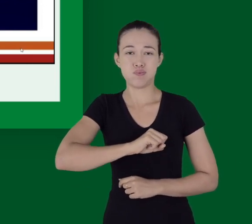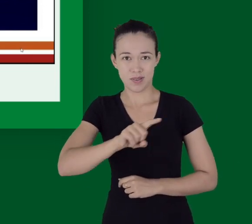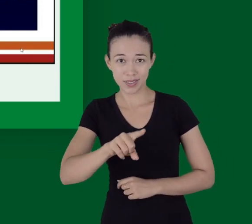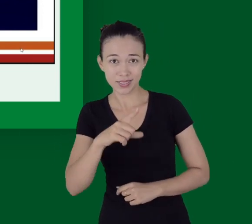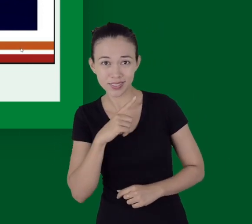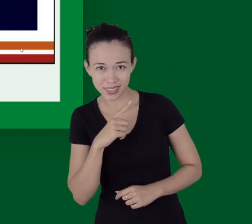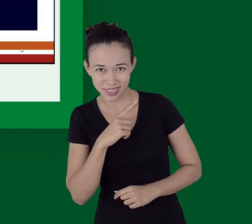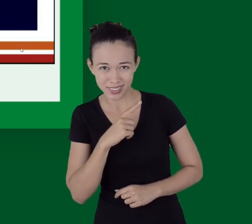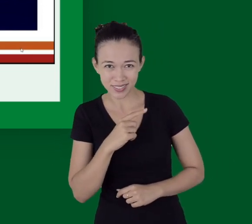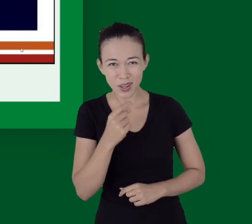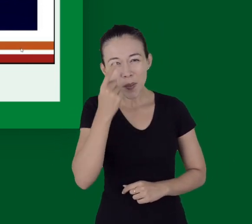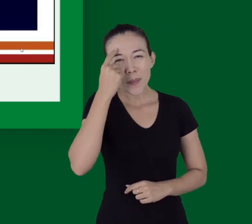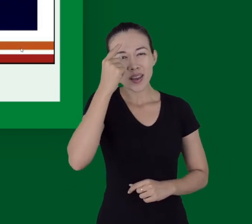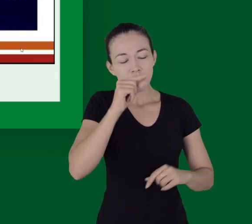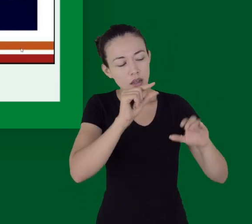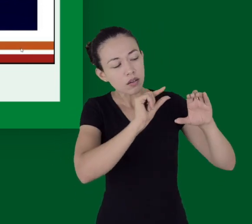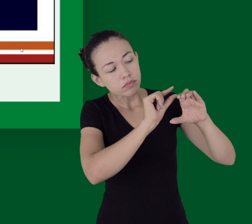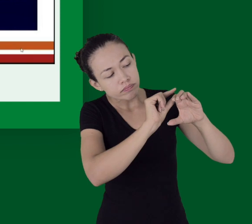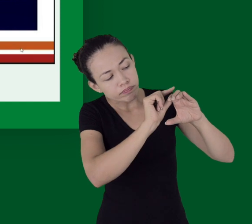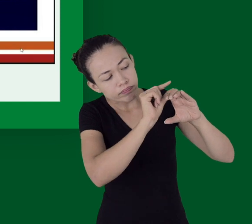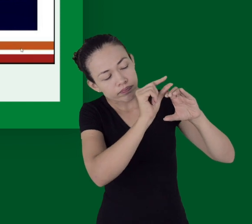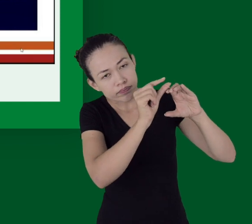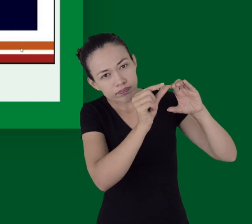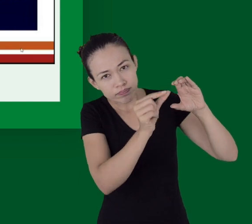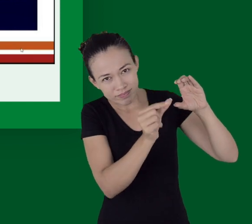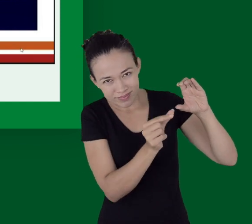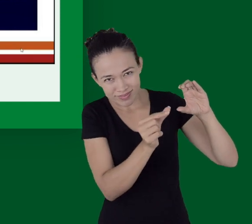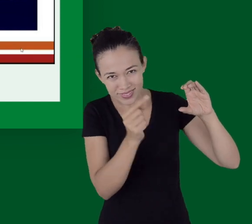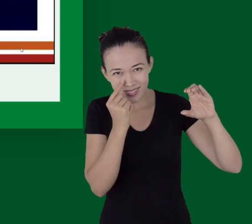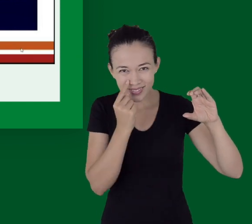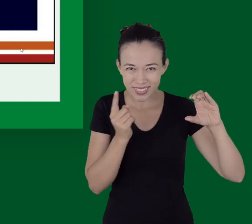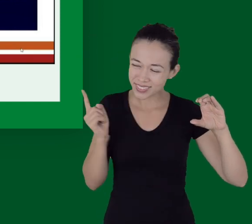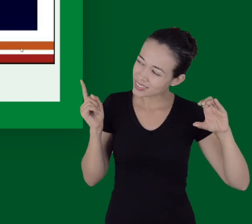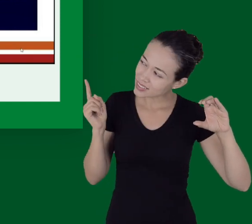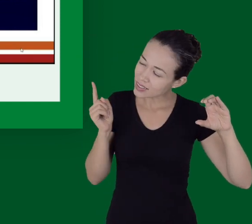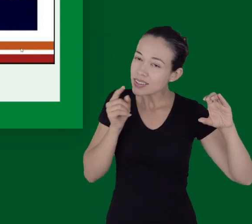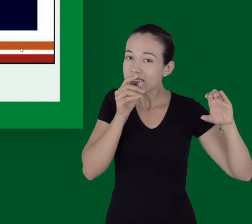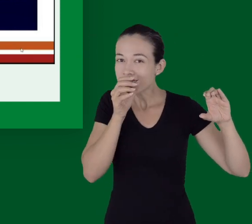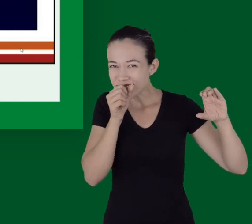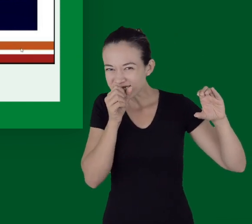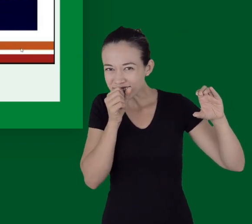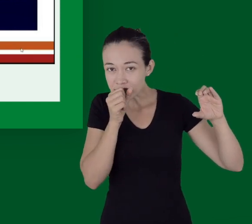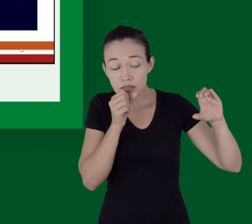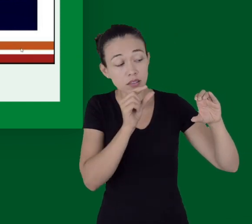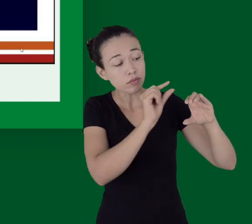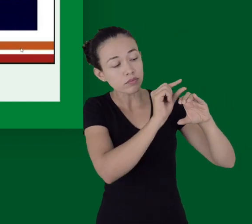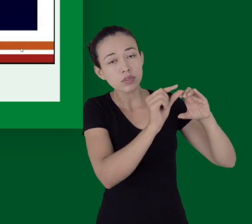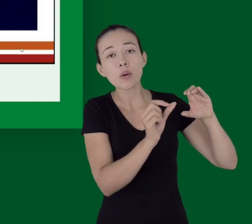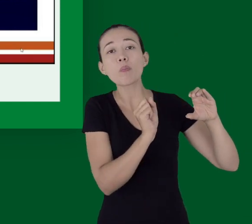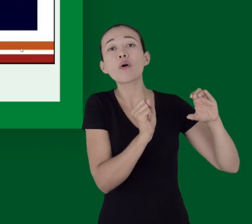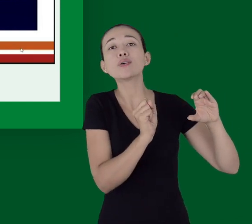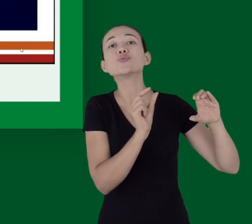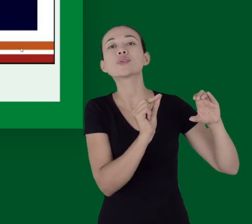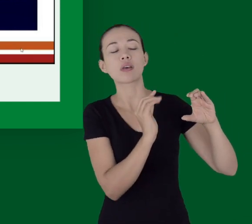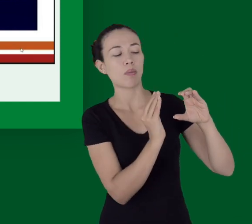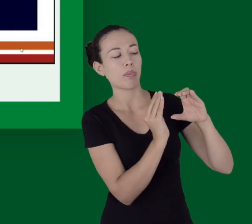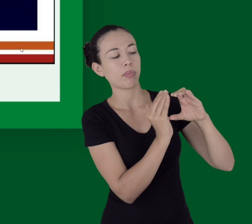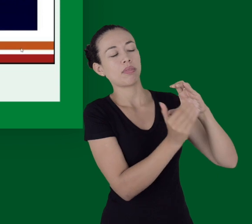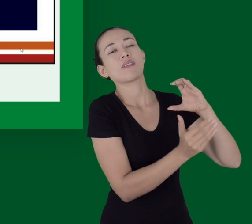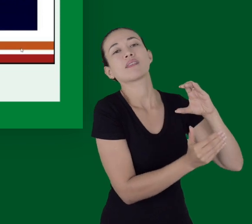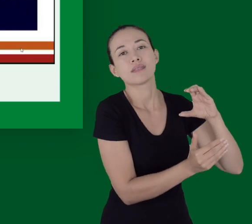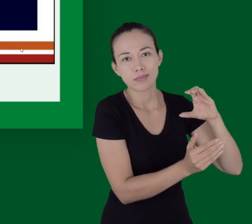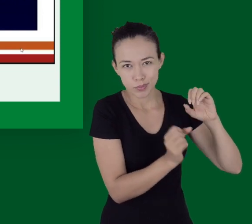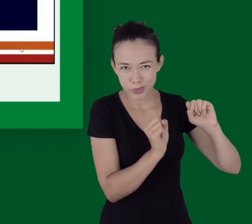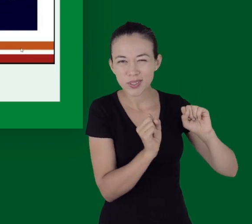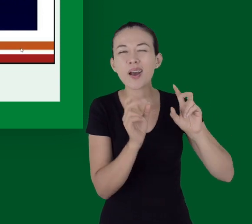coisa relacionada a isso, imagina que ali na capa fibrosa, ela pode ter uma lesão da capa fibrosa,